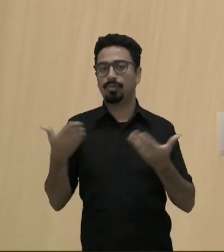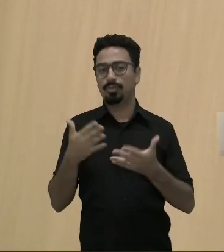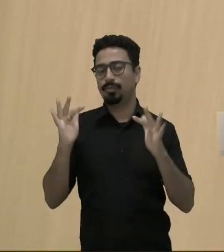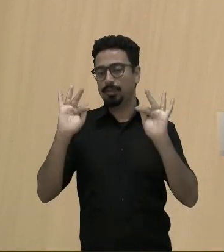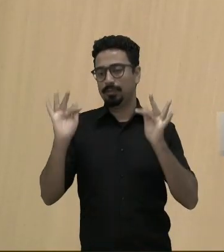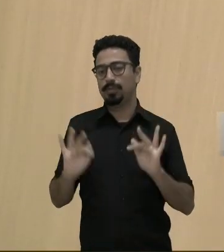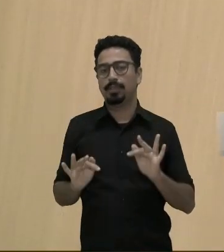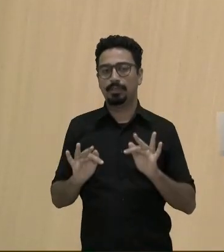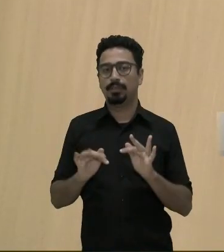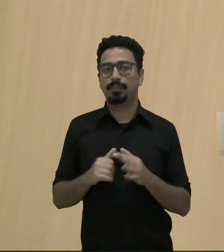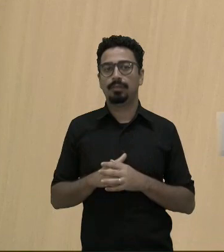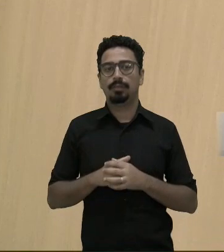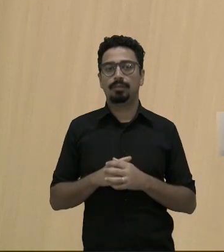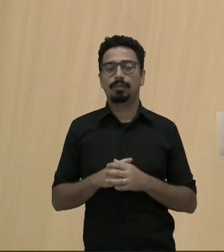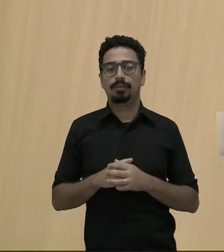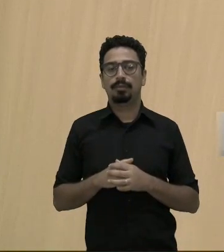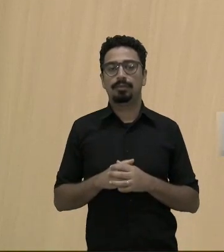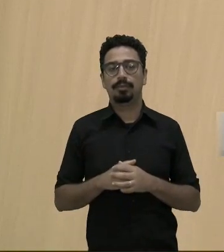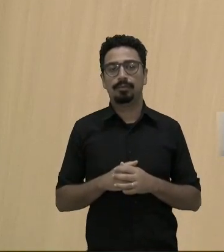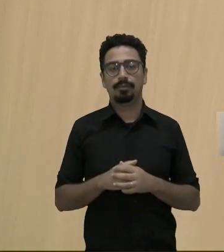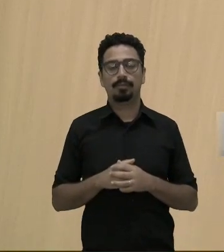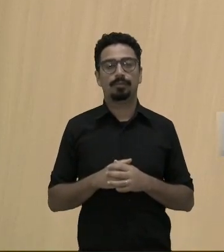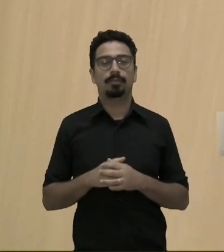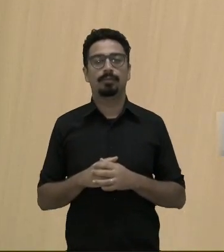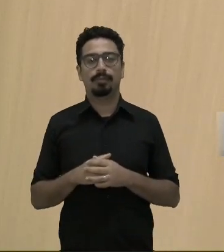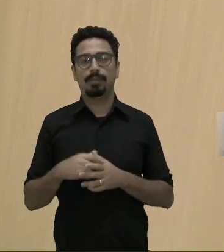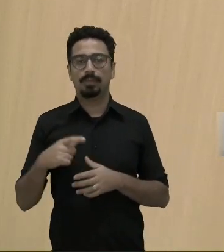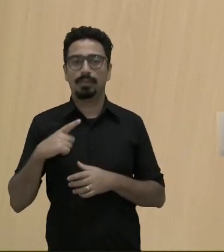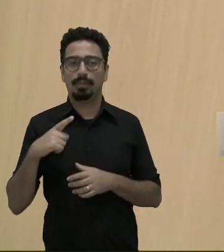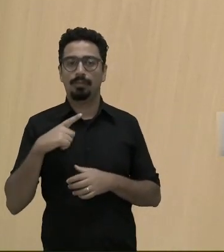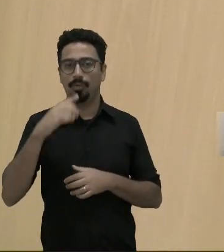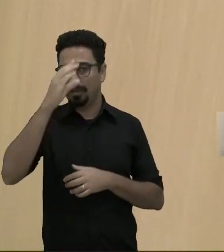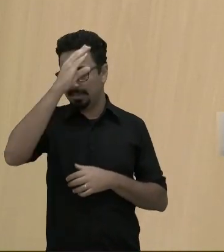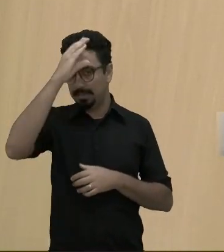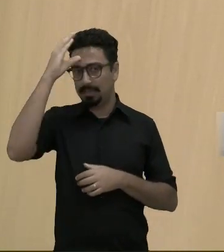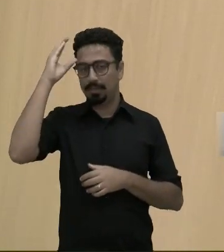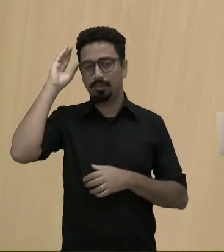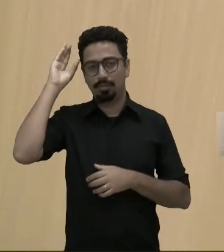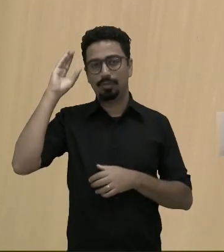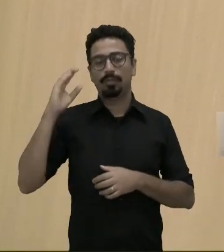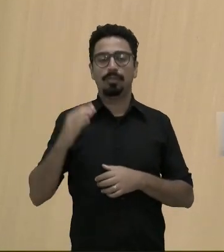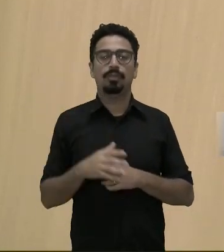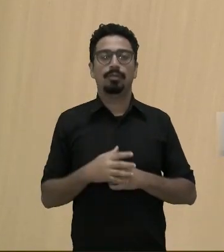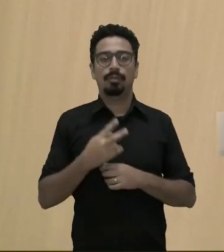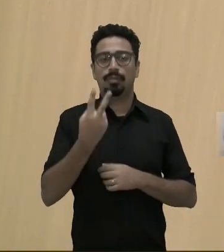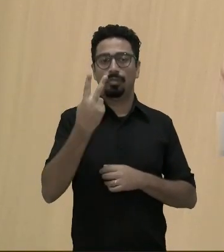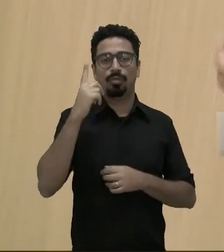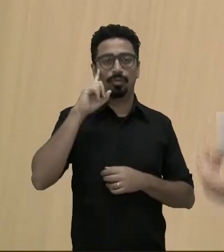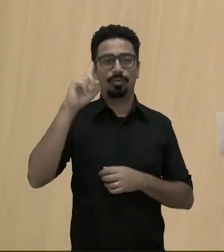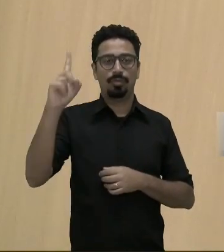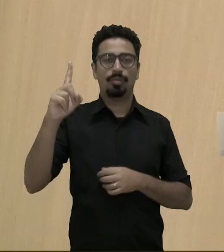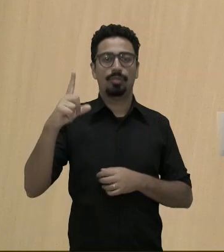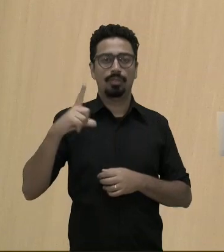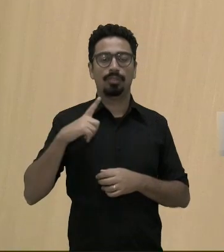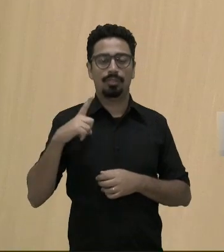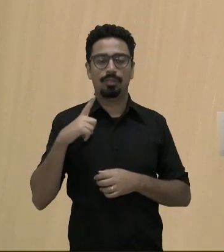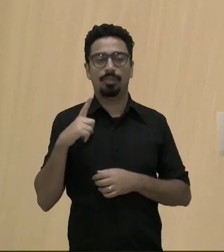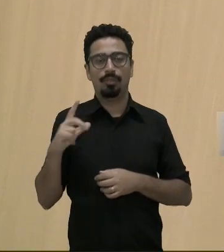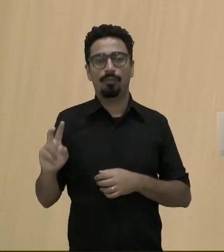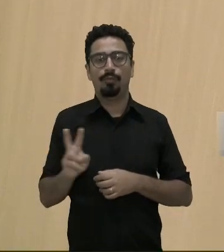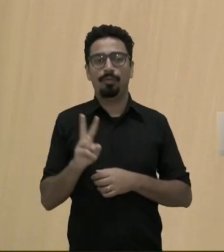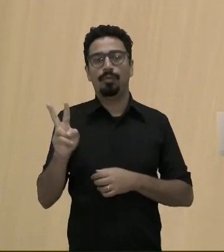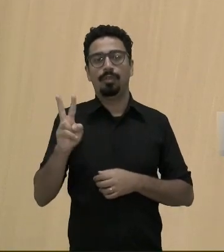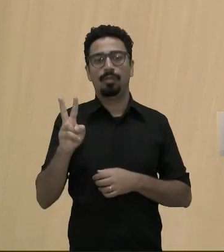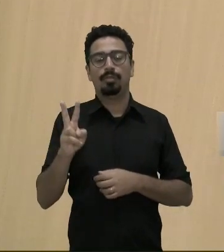feliz. Ele tratou muito bem um cliente e com 2 dias depois ele trouxe um valor que